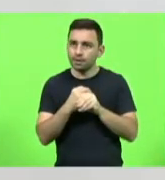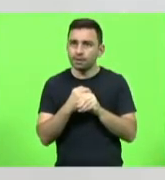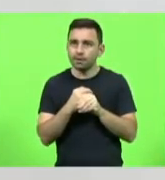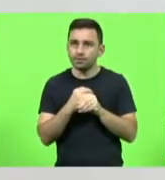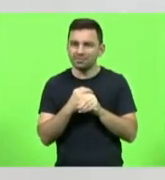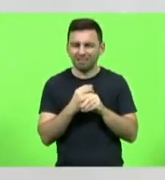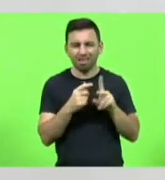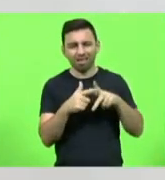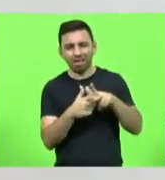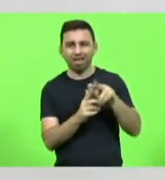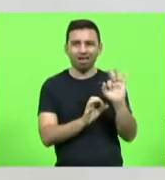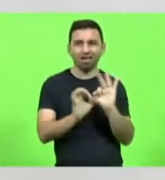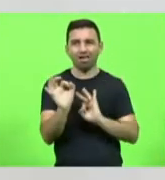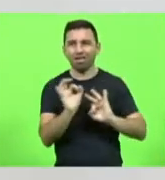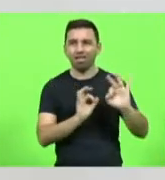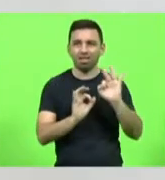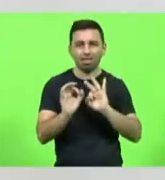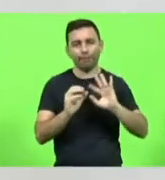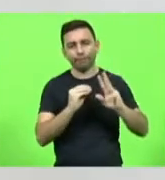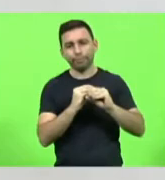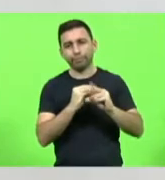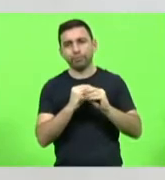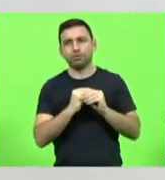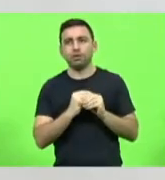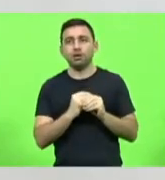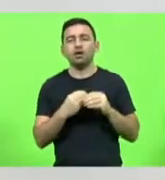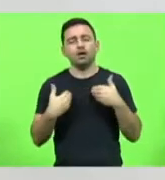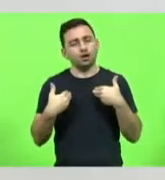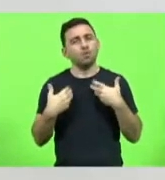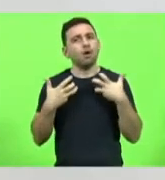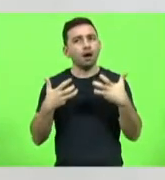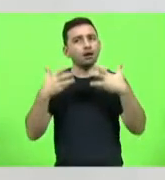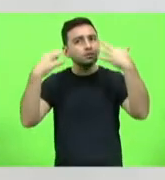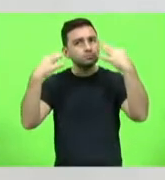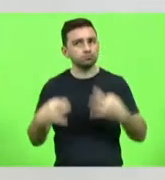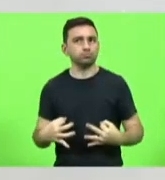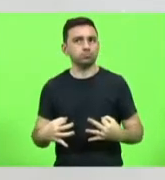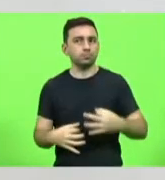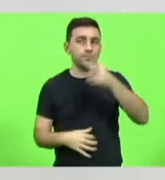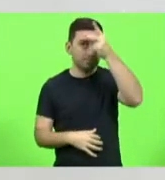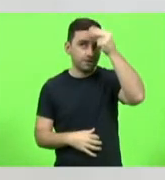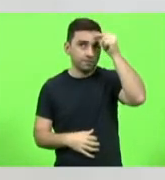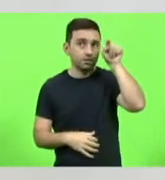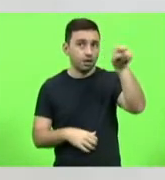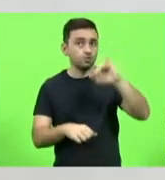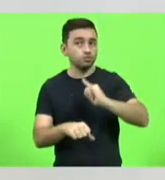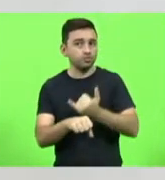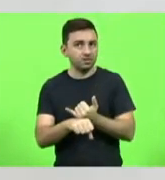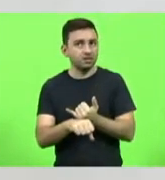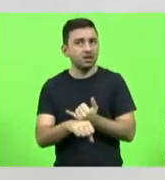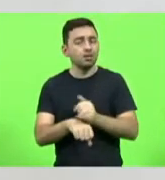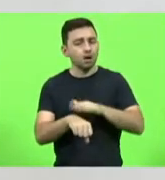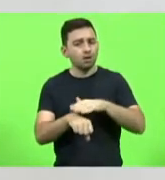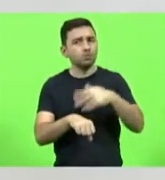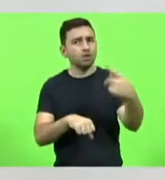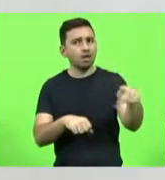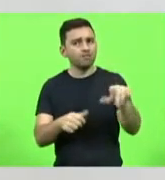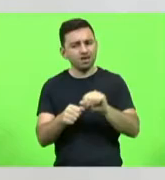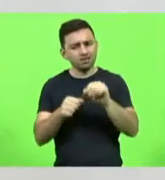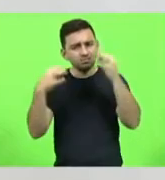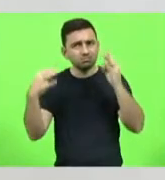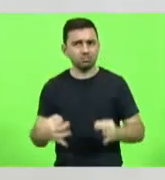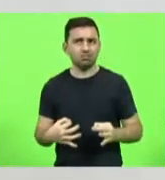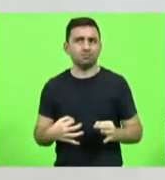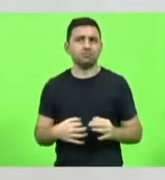Frankenstein, e eu gosto de ser justo, né? O prefeito lá de Joinville fez a parte dele, fez o dever de casa, né?